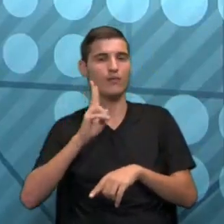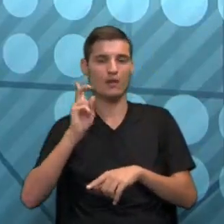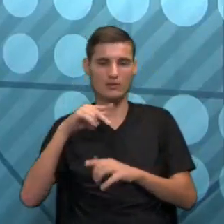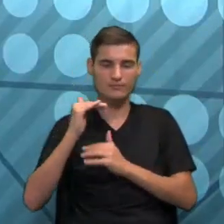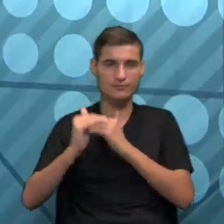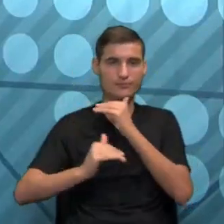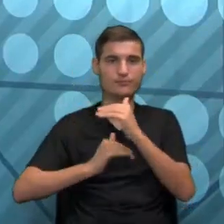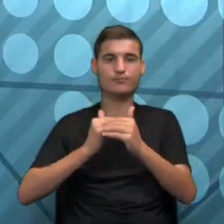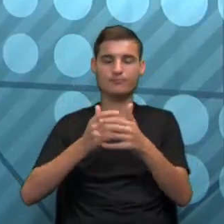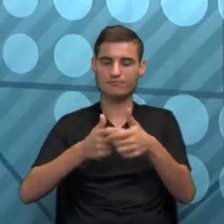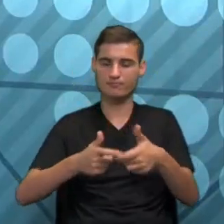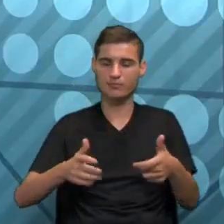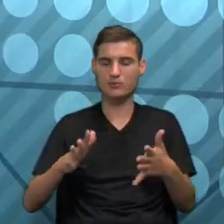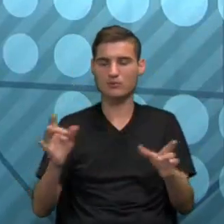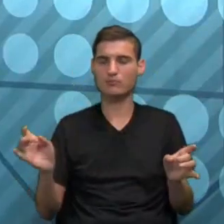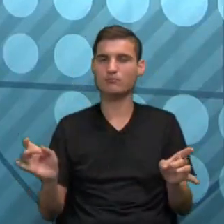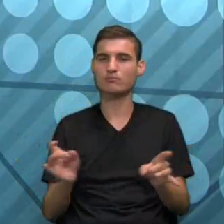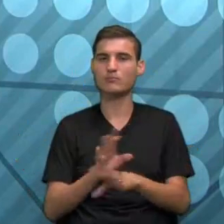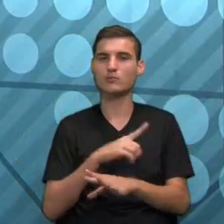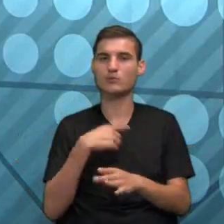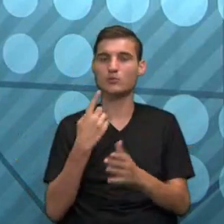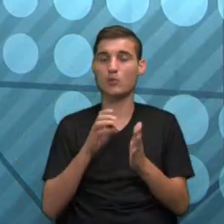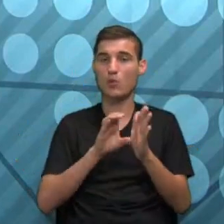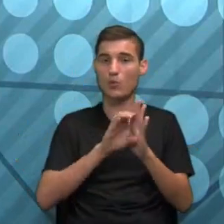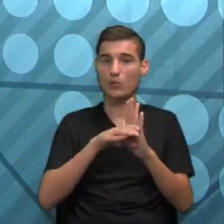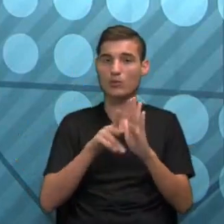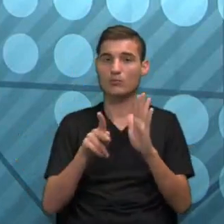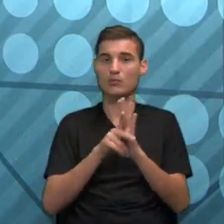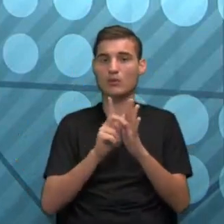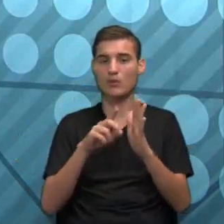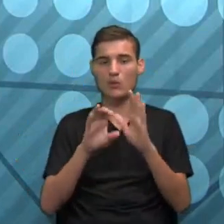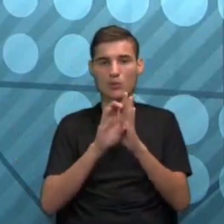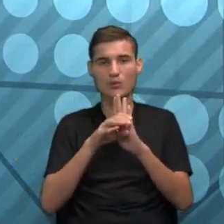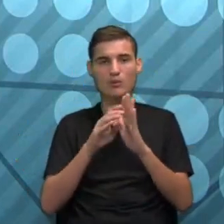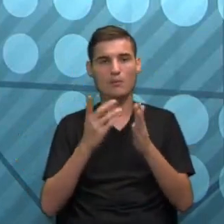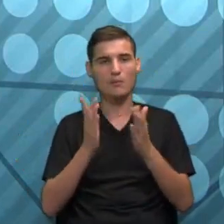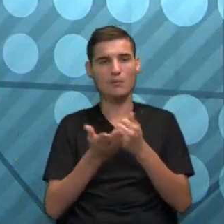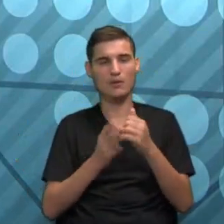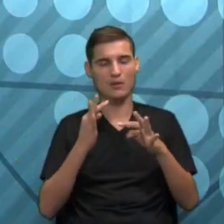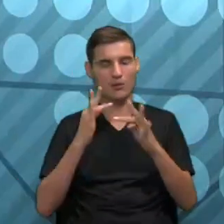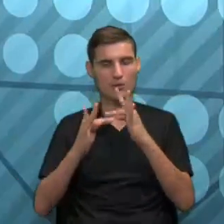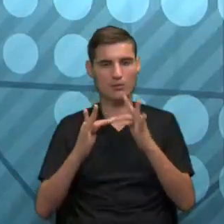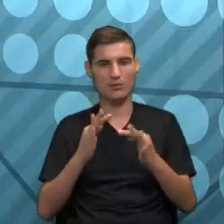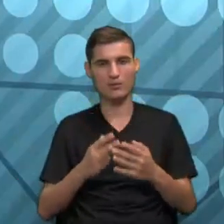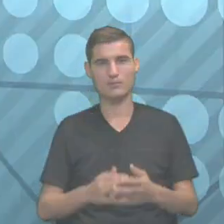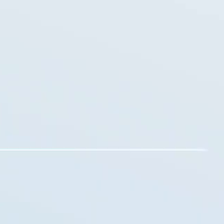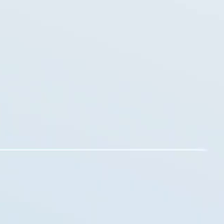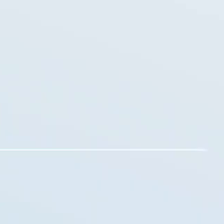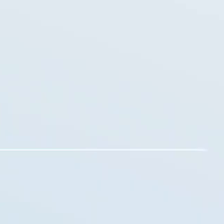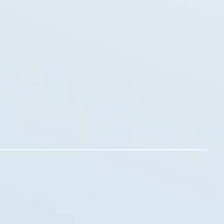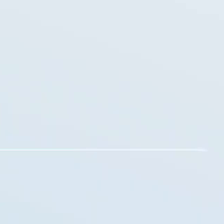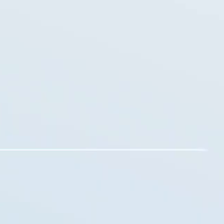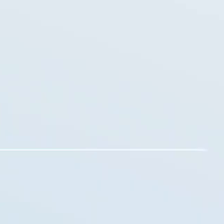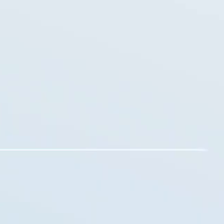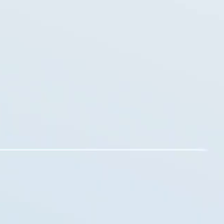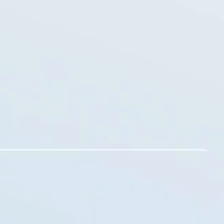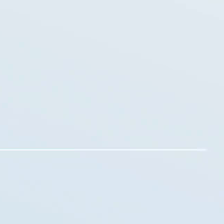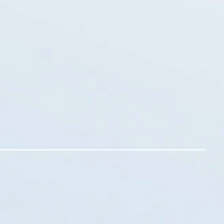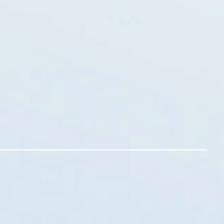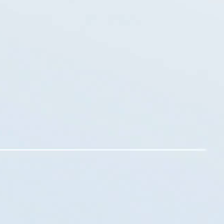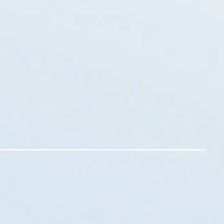tão grande. E é assim que a gente finaliza esse conceito dos conceitos básicos das telecomunicações.